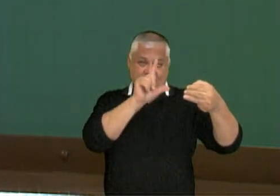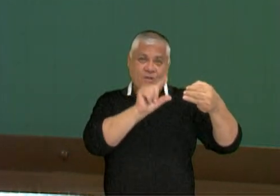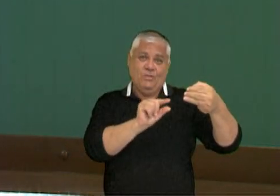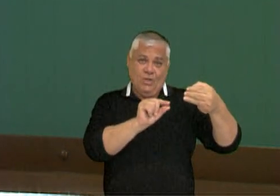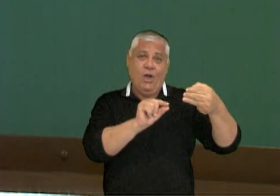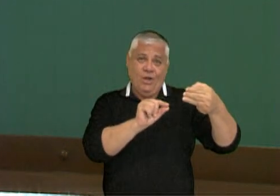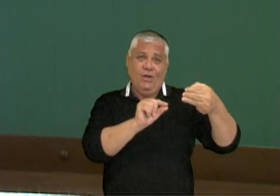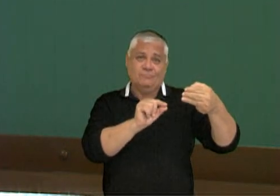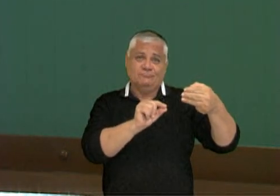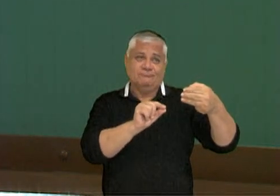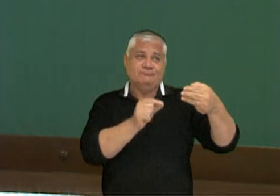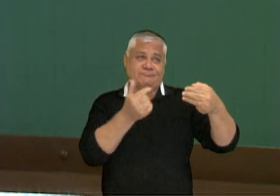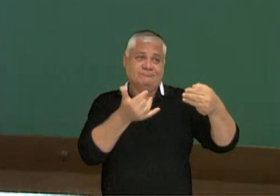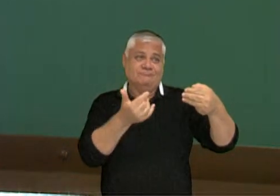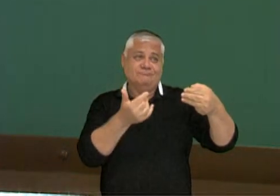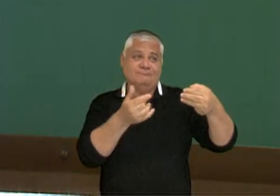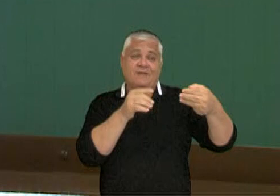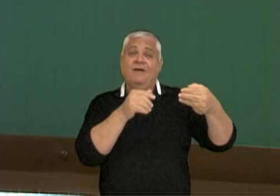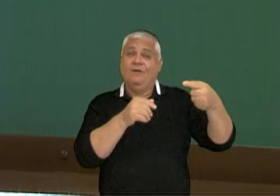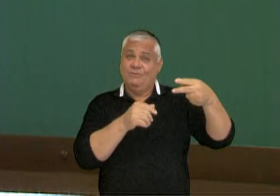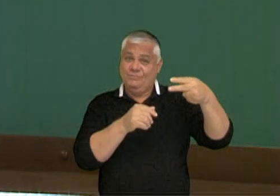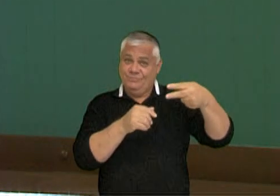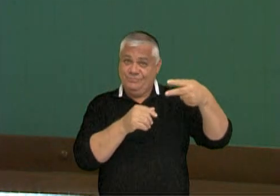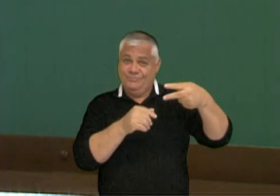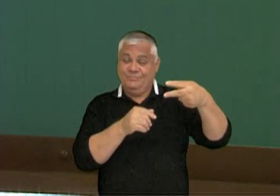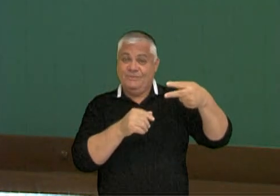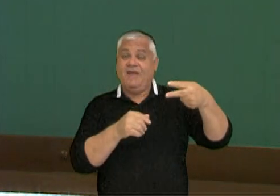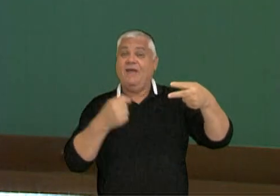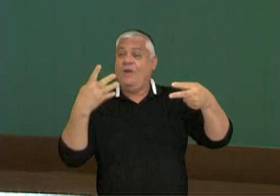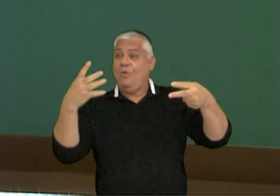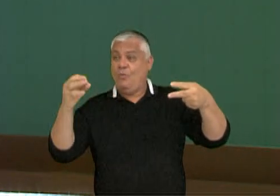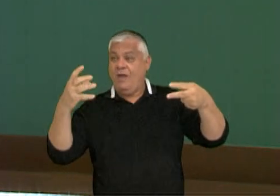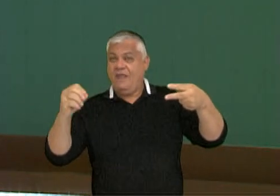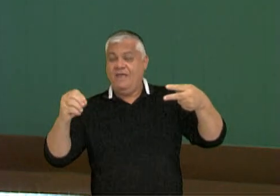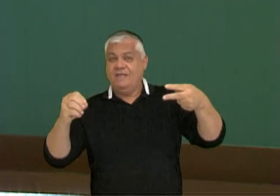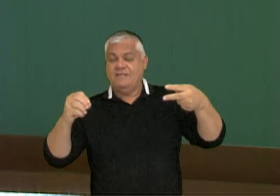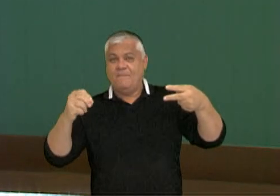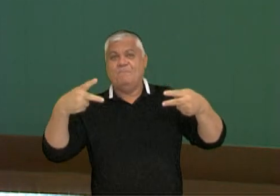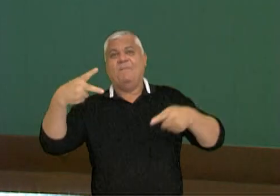40, certo? Então, significa que o meu